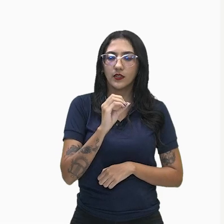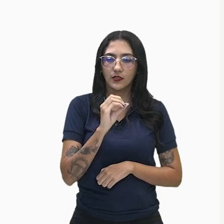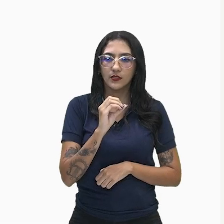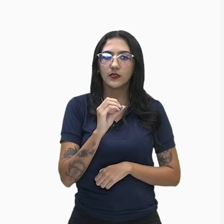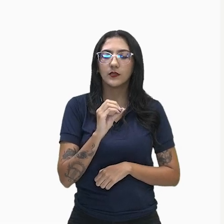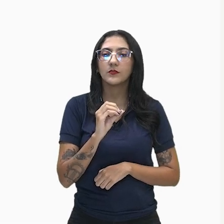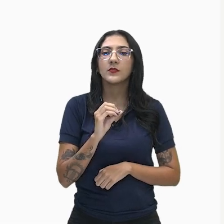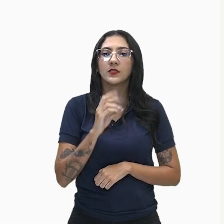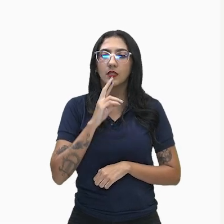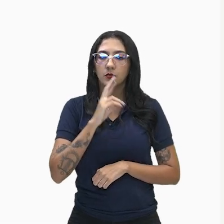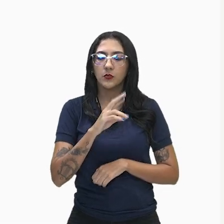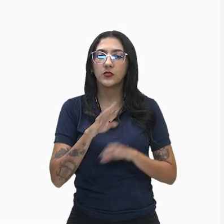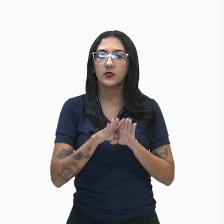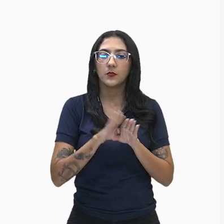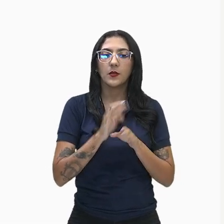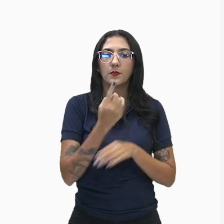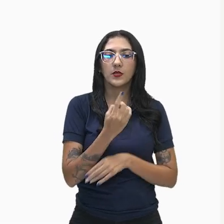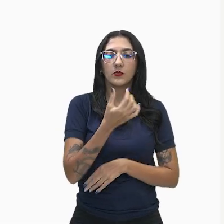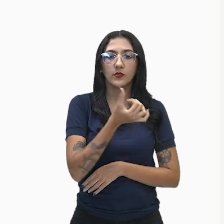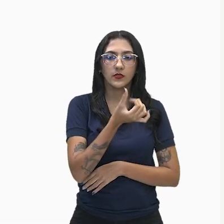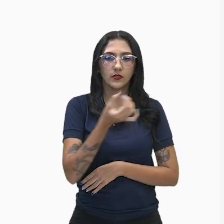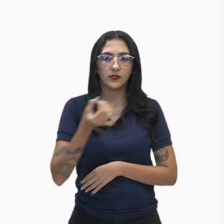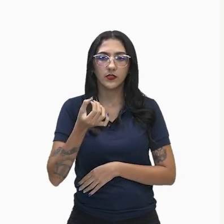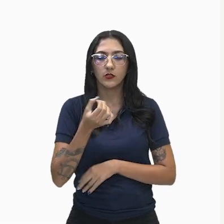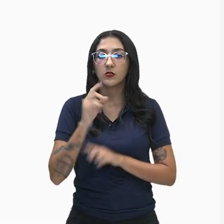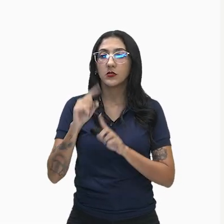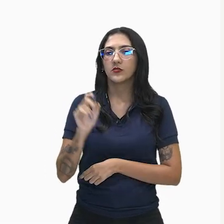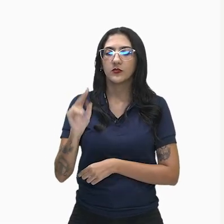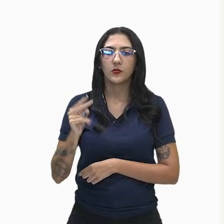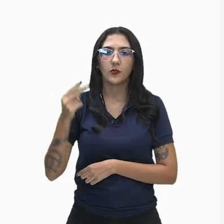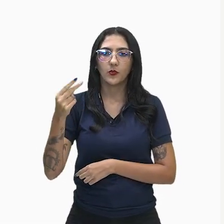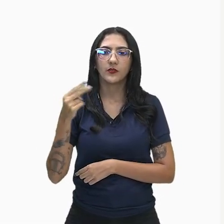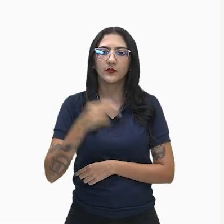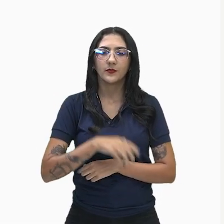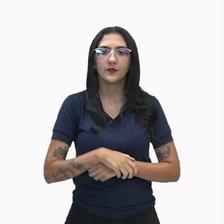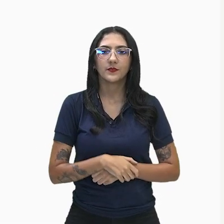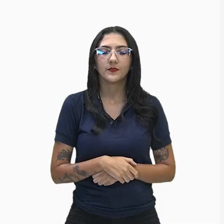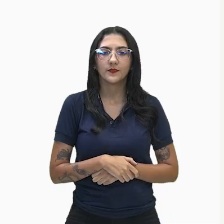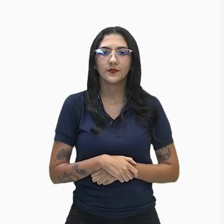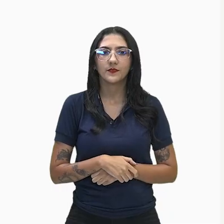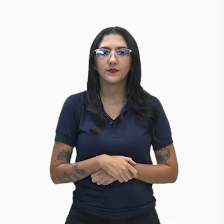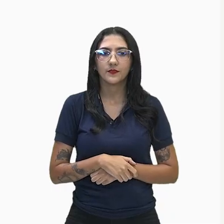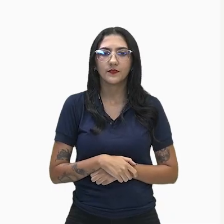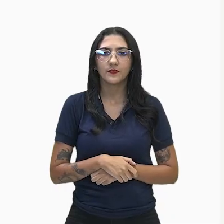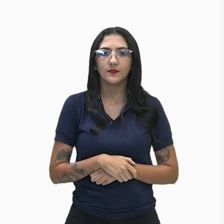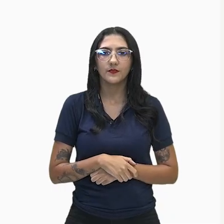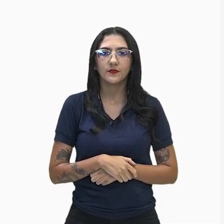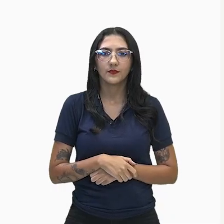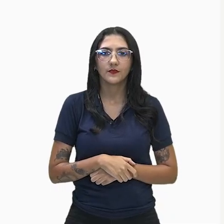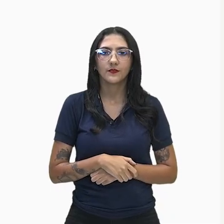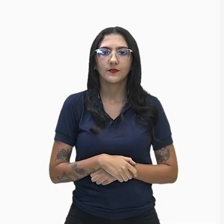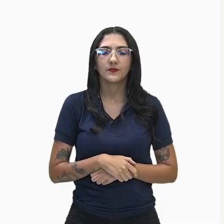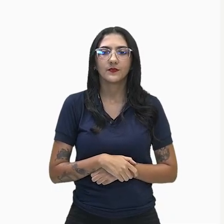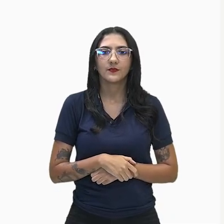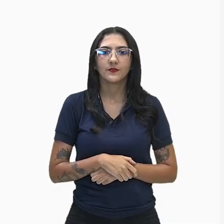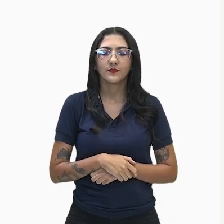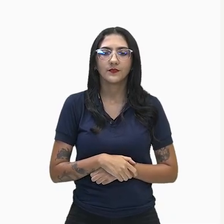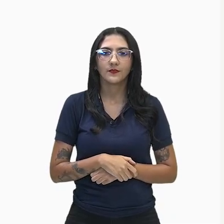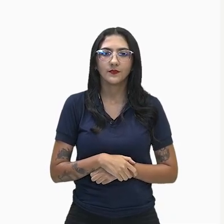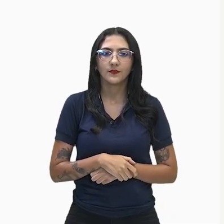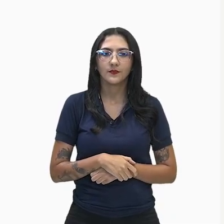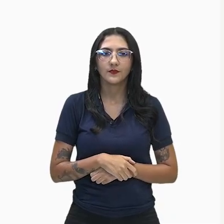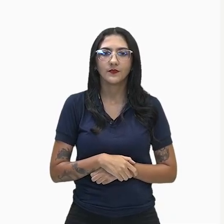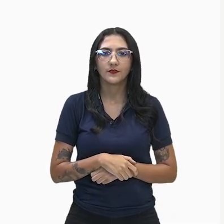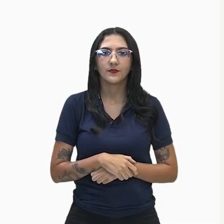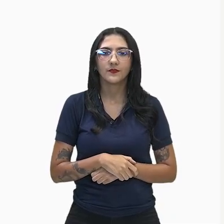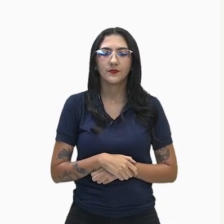1.600, mais x ao quadrado. Muito bem, pessoal. Vamos apagar aqui, então, o que o professor colocou aqui. Vamos ganhar espaço para